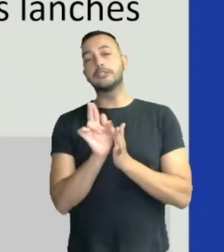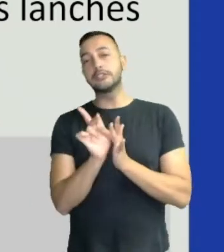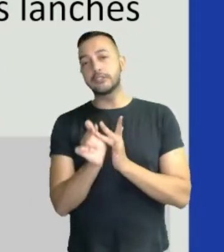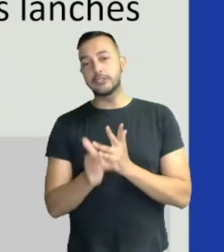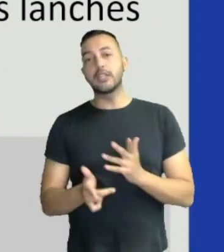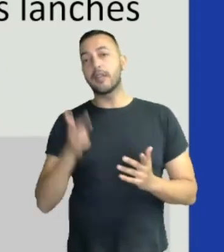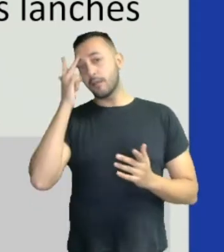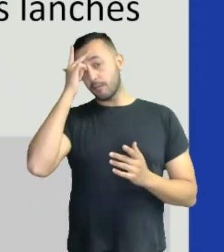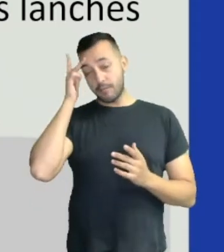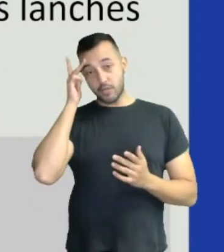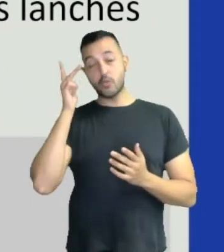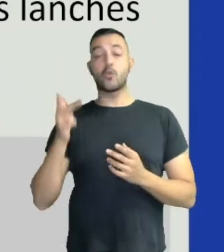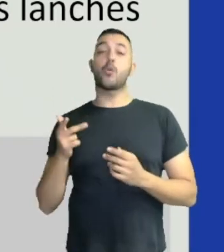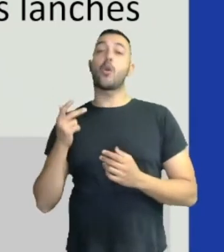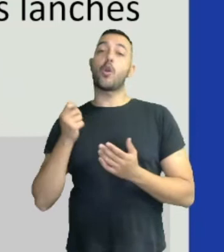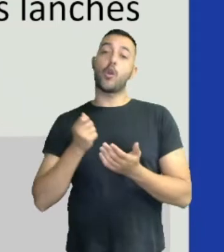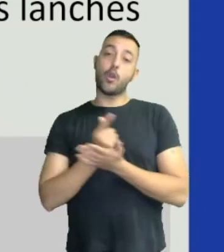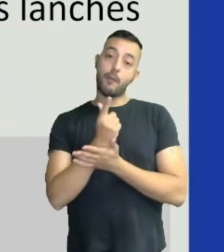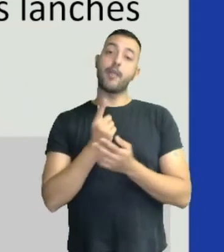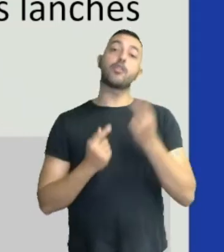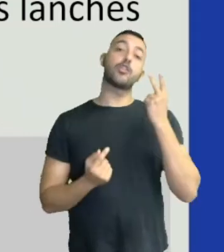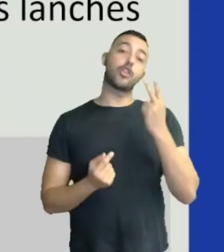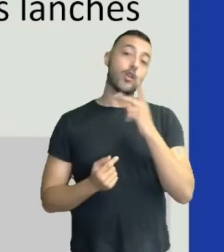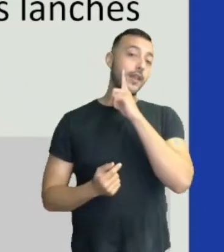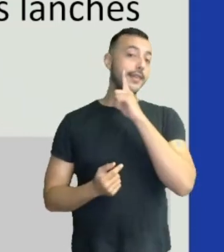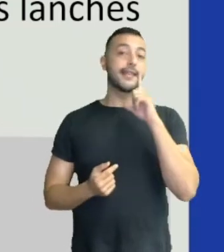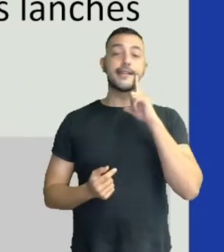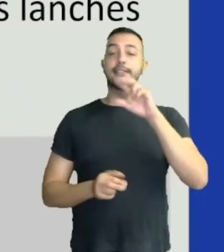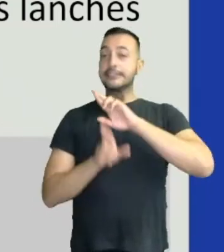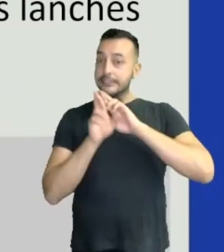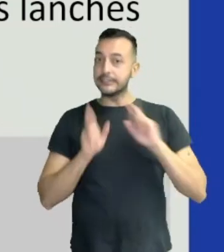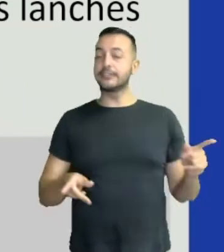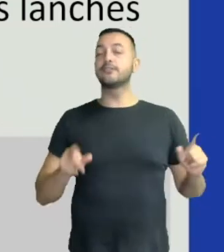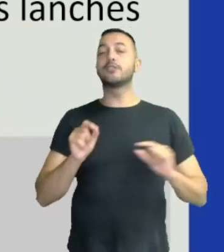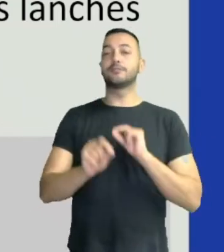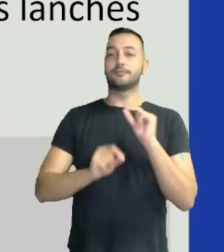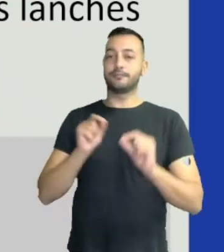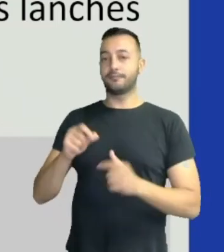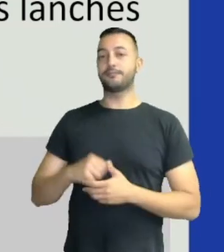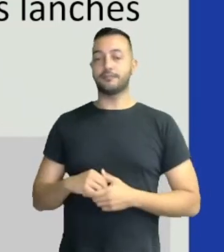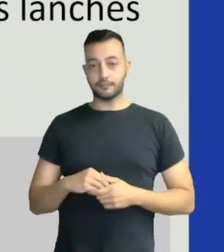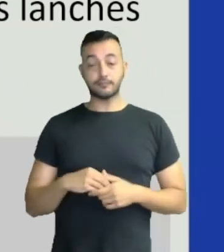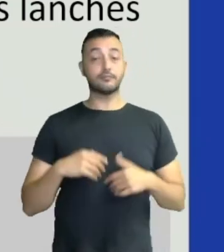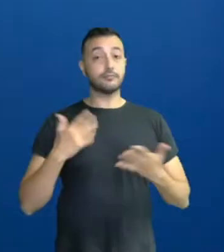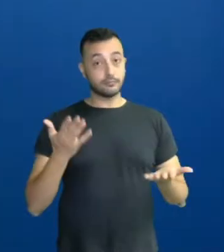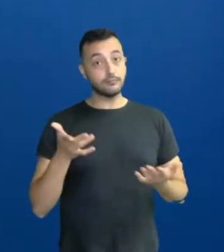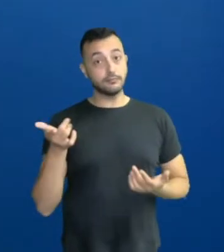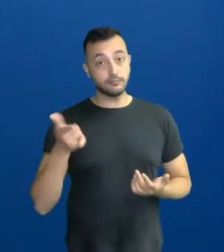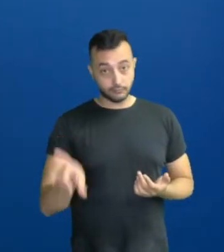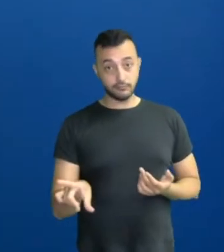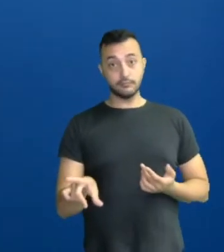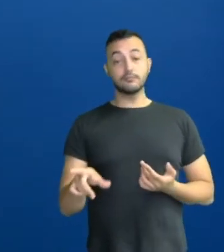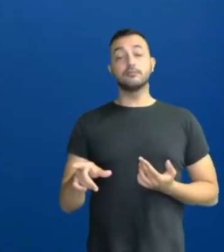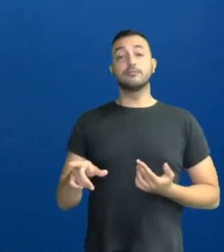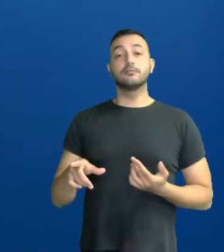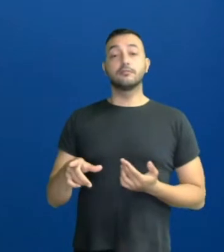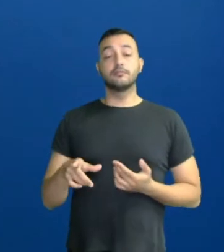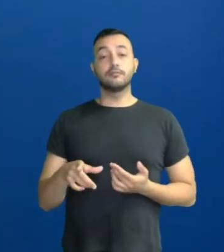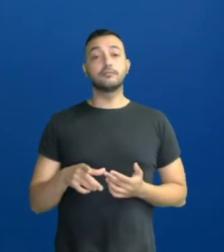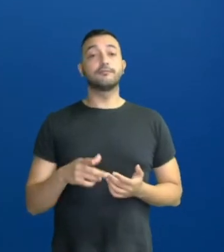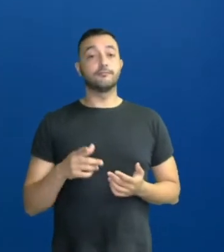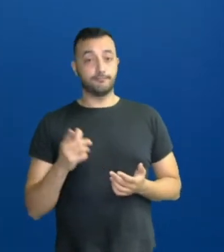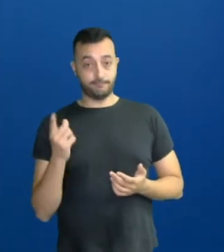comam 2 lanches completamente distintos é. Então, vê só. Mais uma vez,